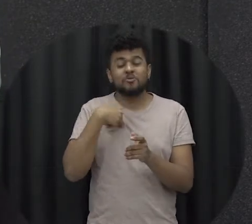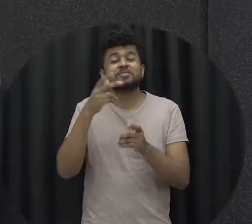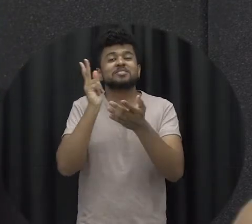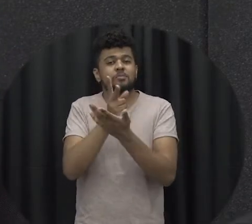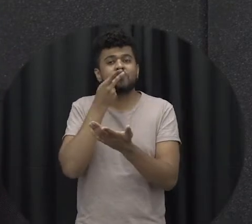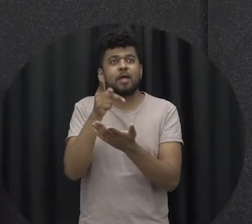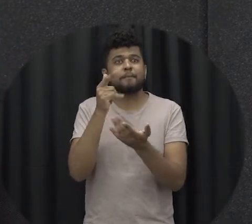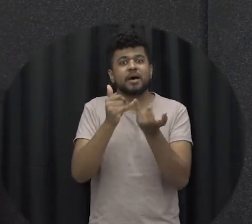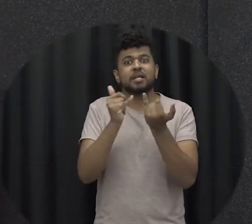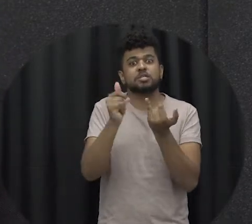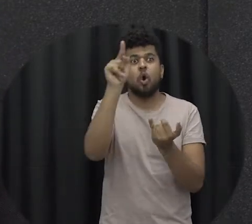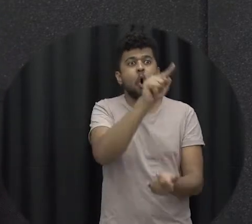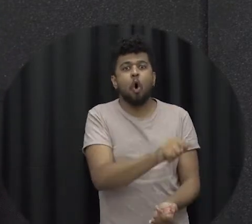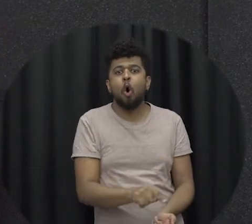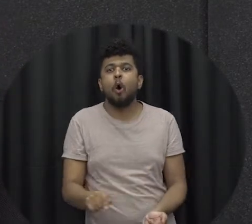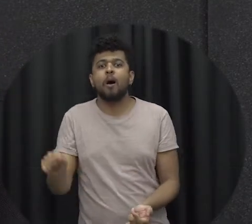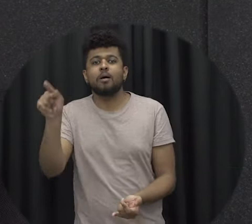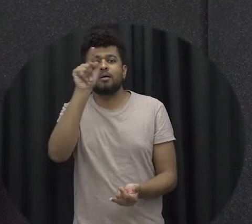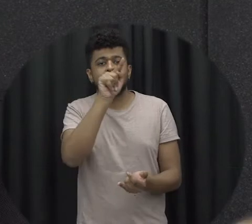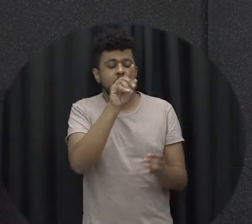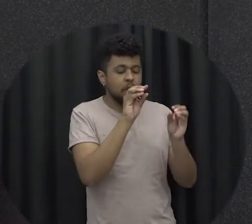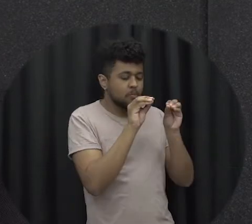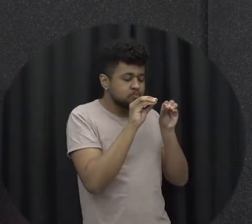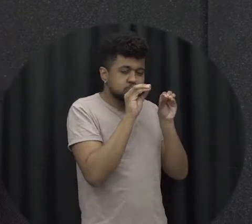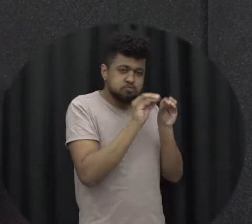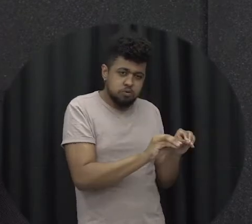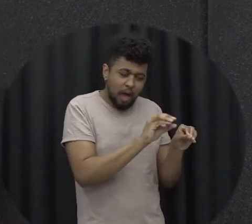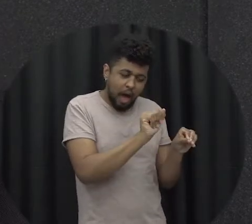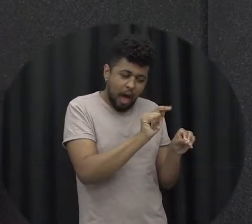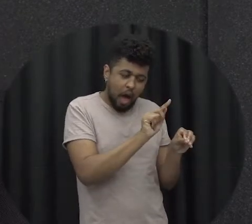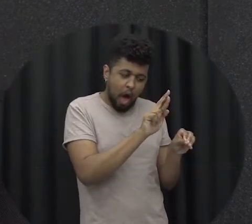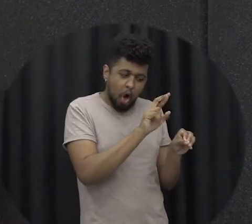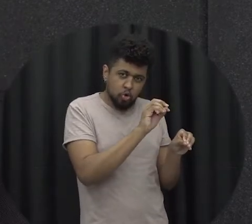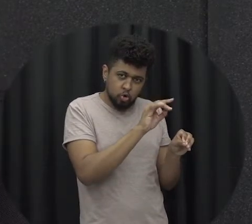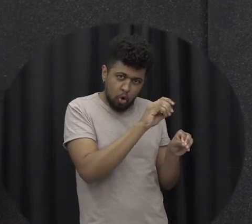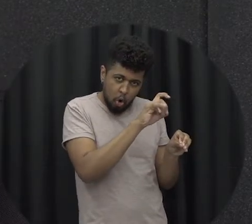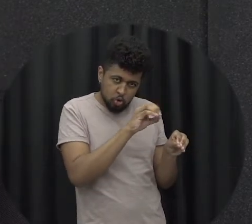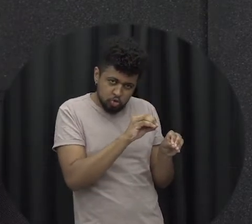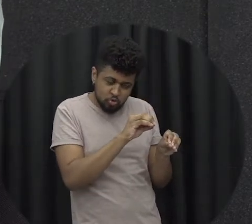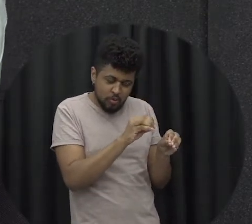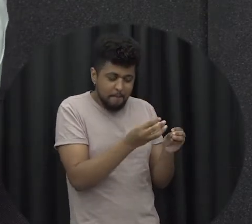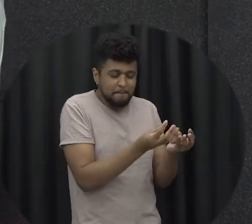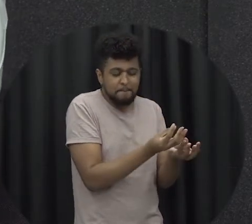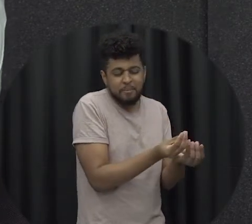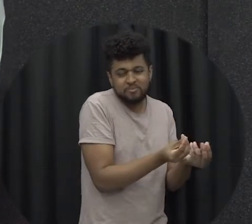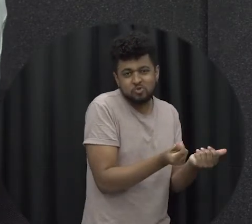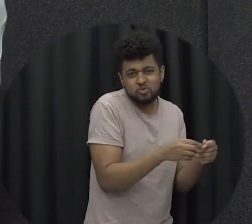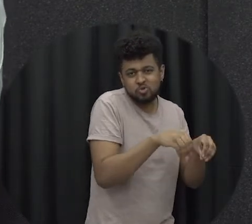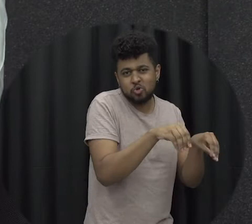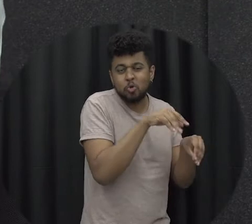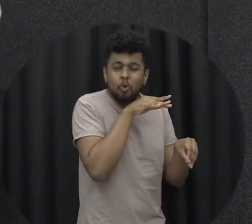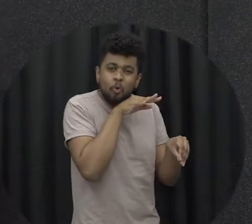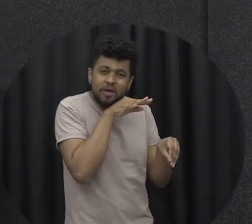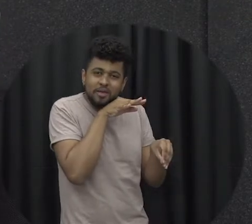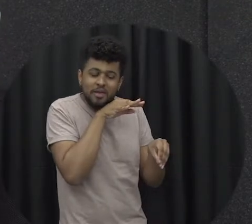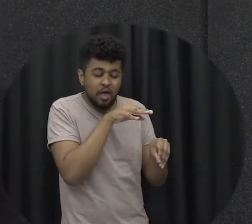né? Aplica agrotóxico, degrada o solo. Aí o solo fica pior, a planta fica mais doente, aí ele põe mais agrotóxico. E assim